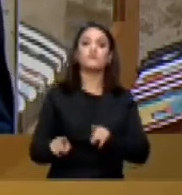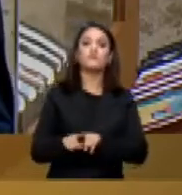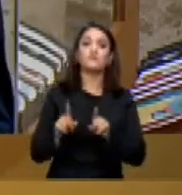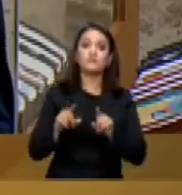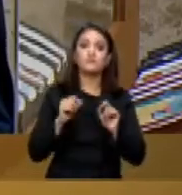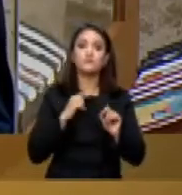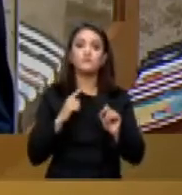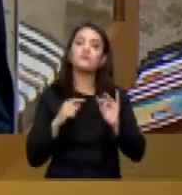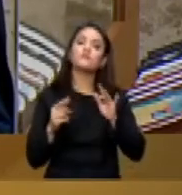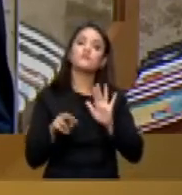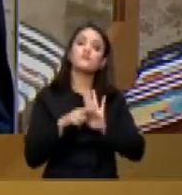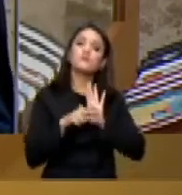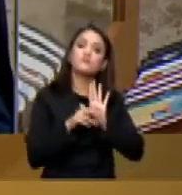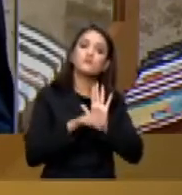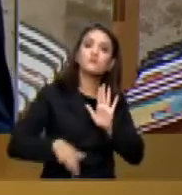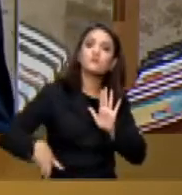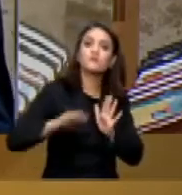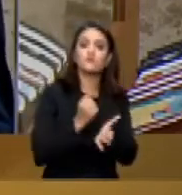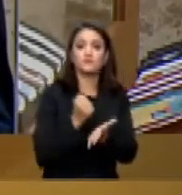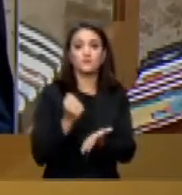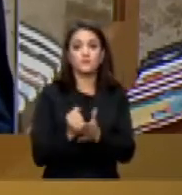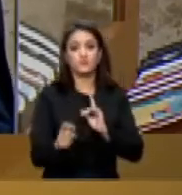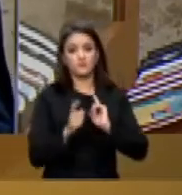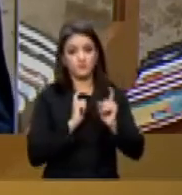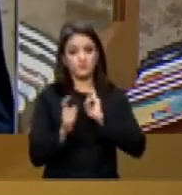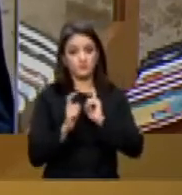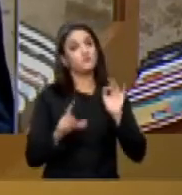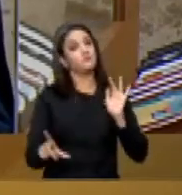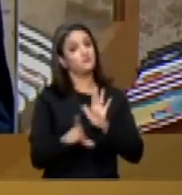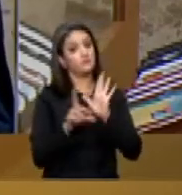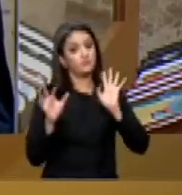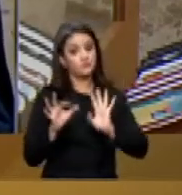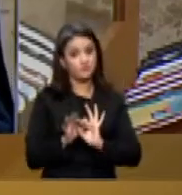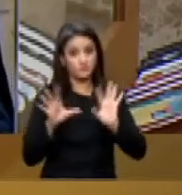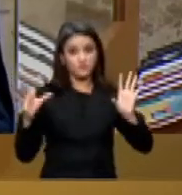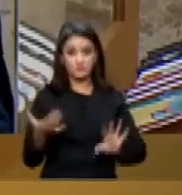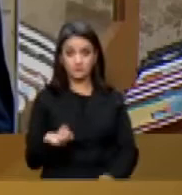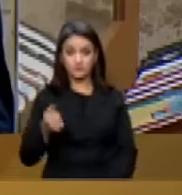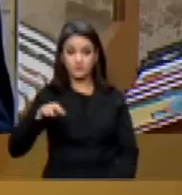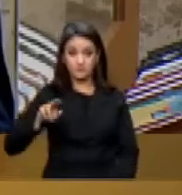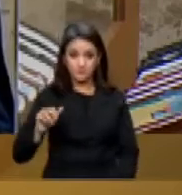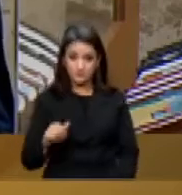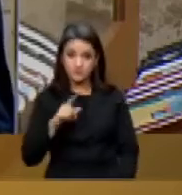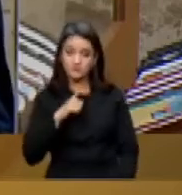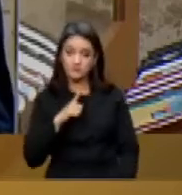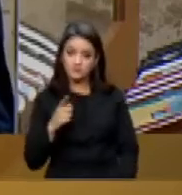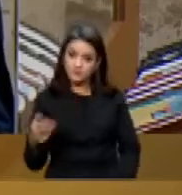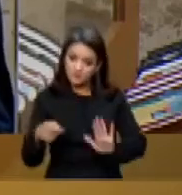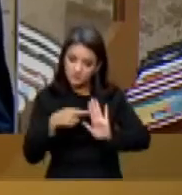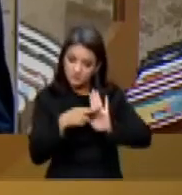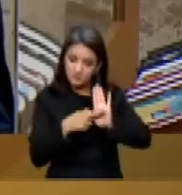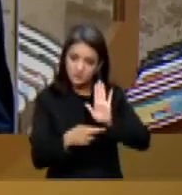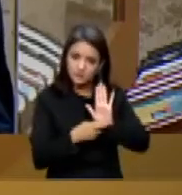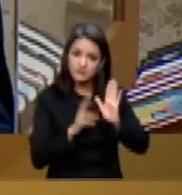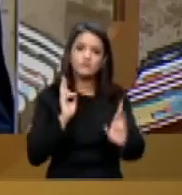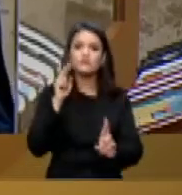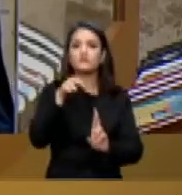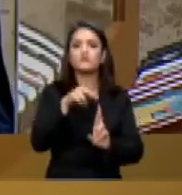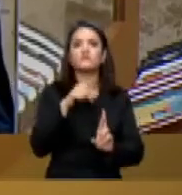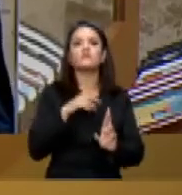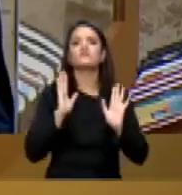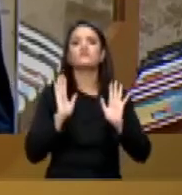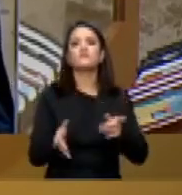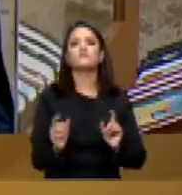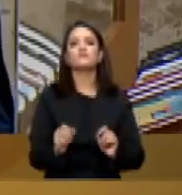editar normas gerais de contratos administrativos. A lei autoriza a ANA a instituir normas de referência situadas no campo